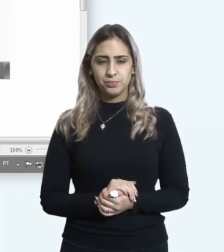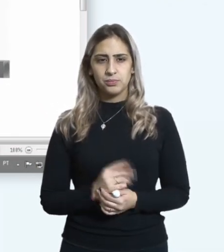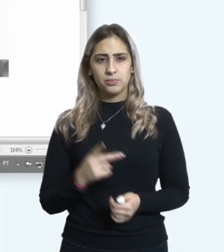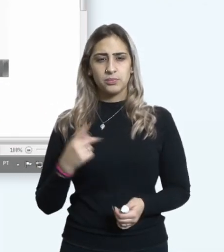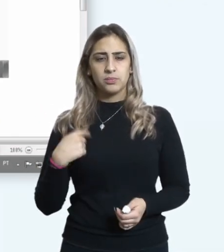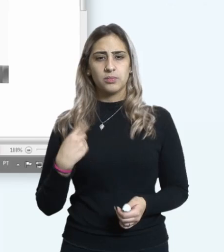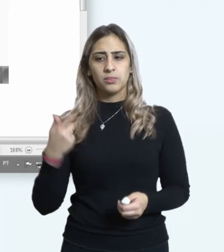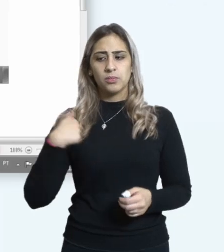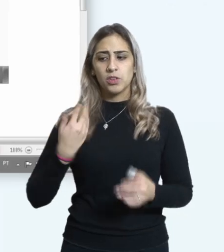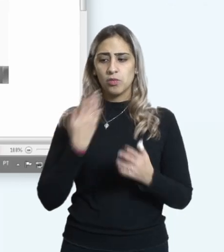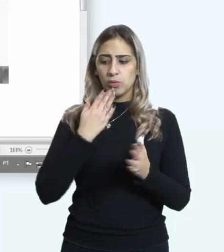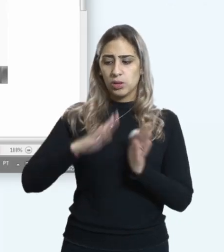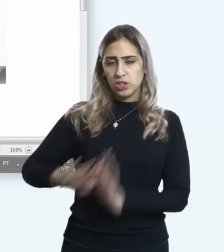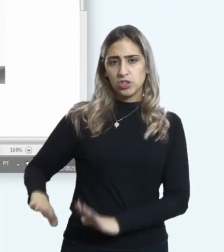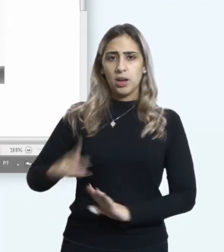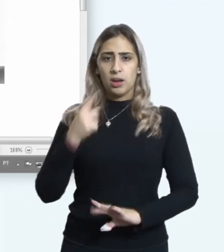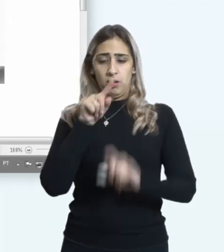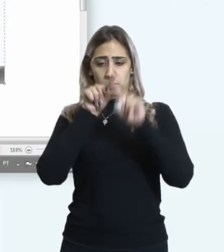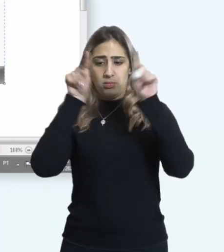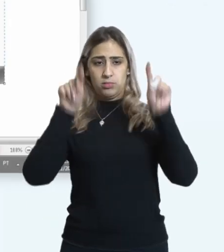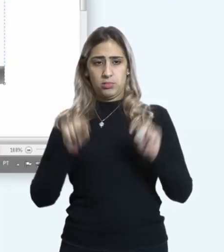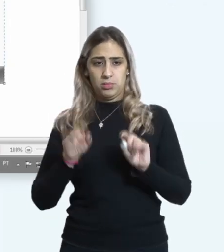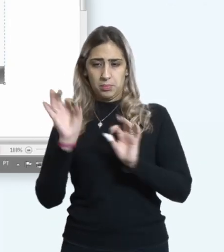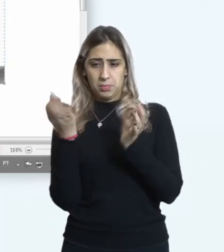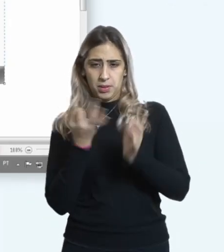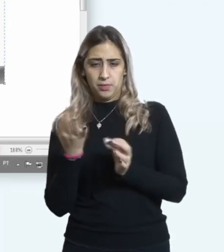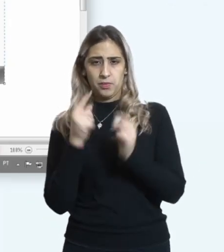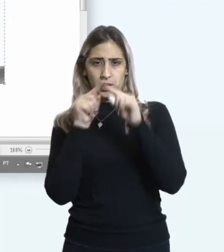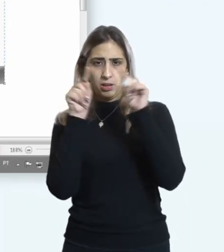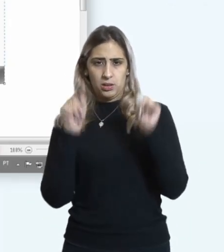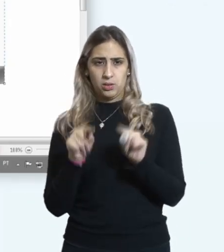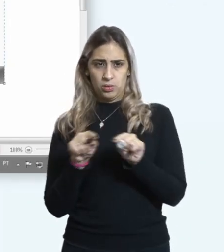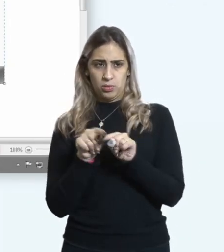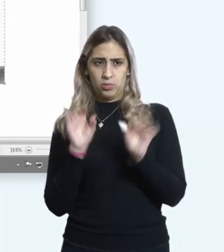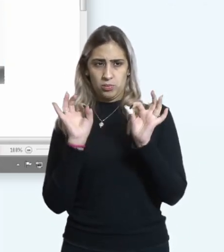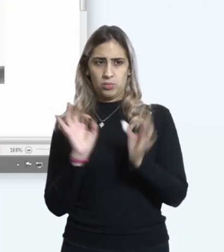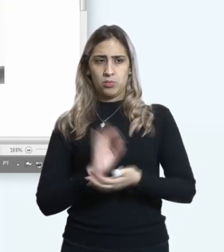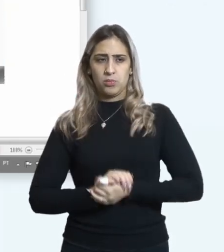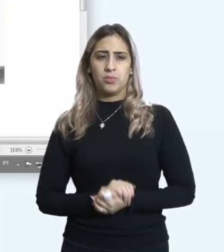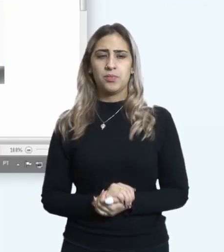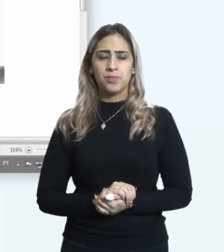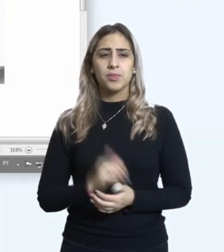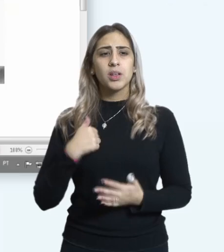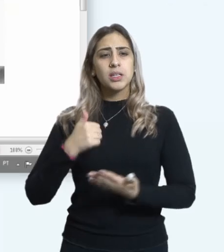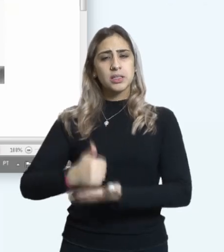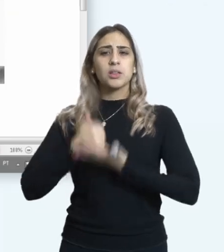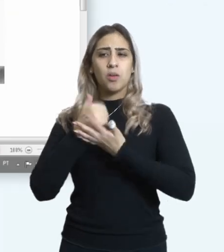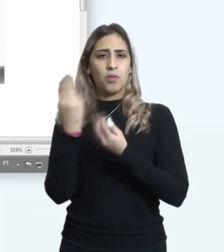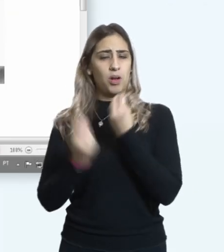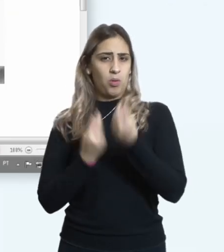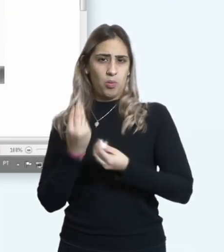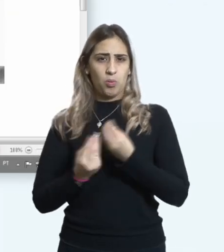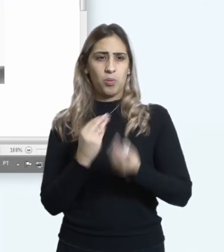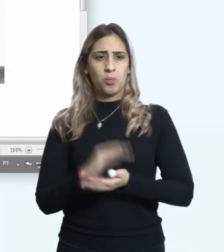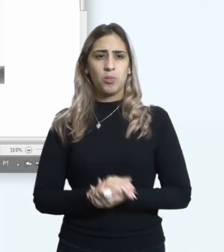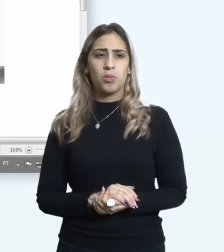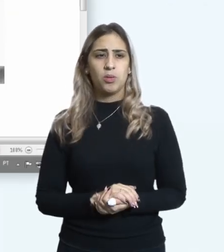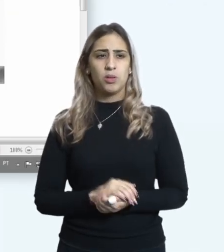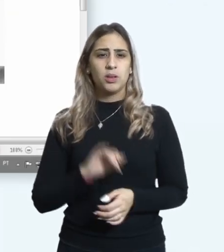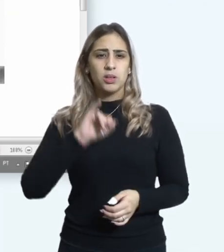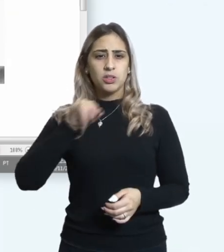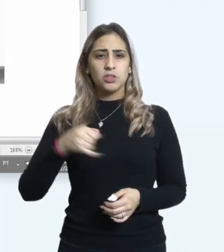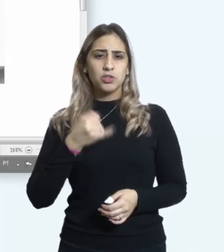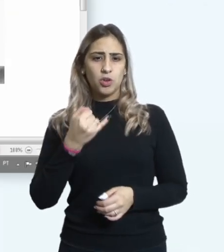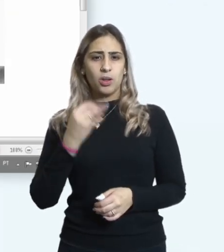vou deixar a borda bem rentezinha aqui, arquivo salvar como,